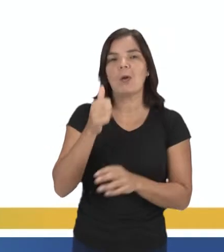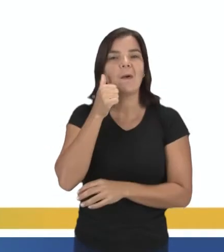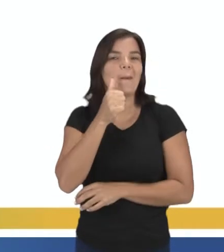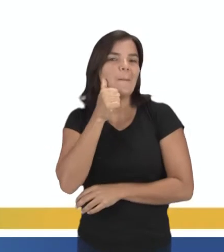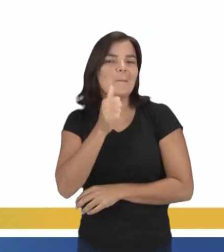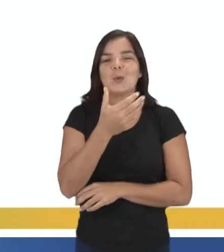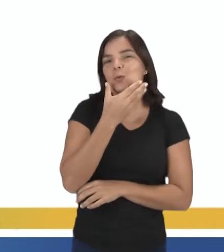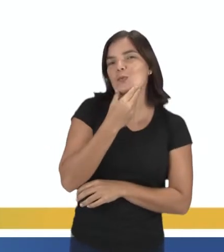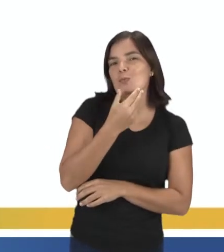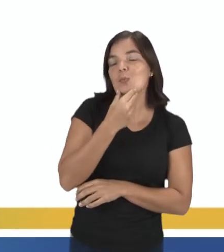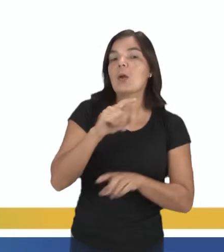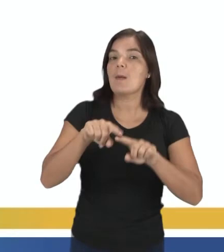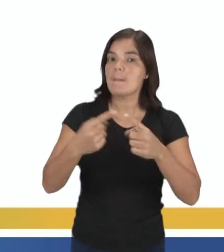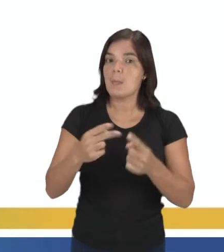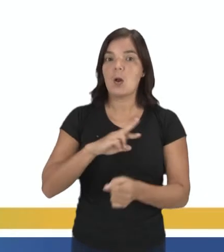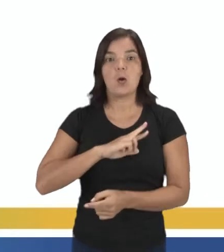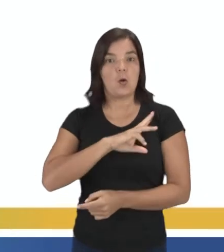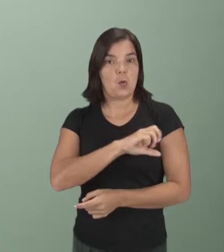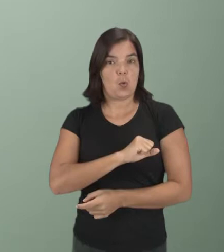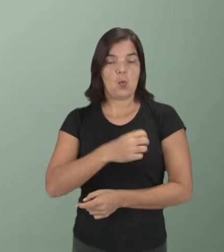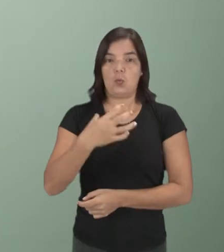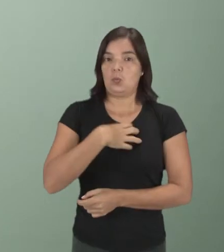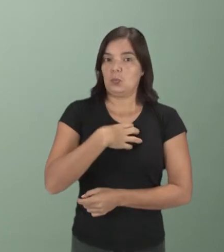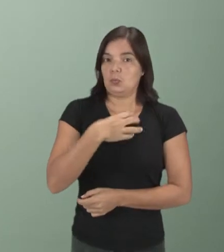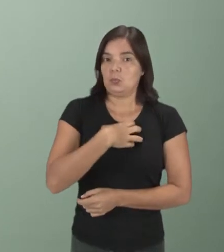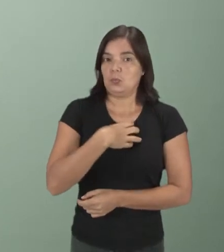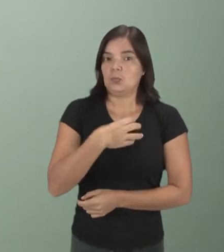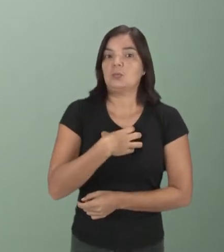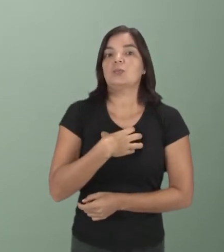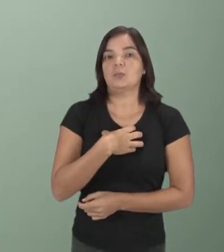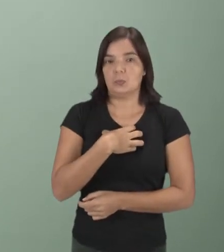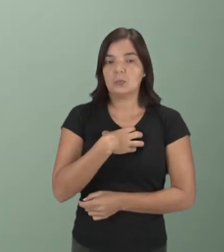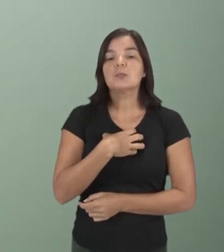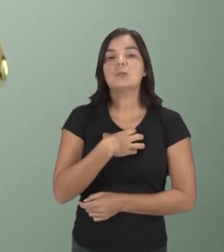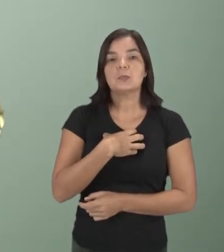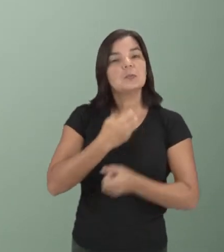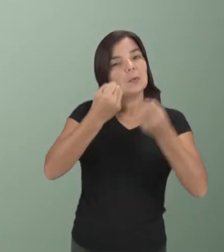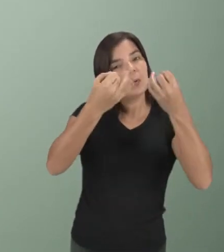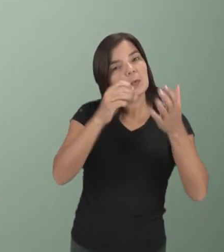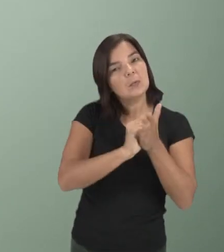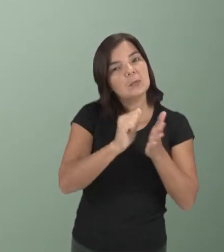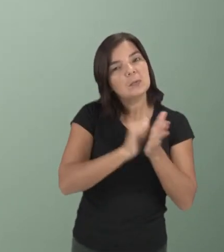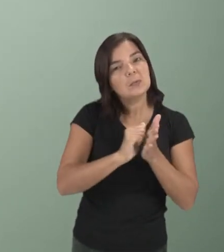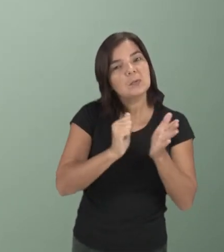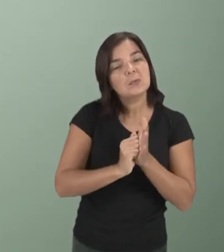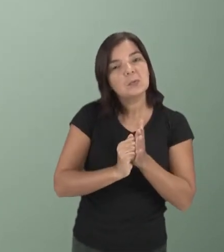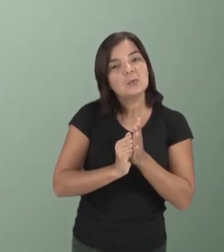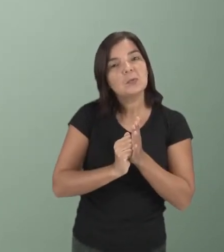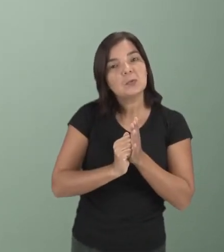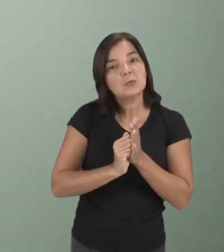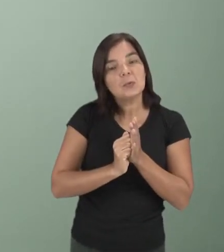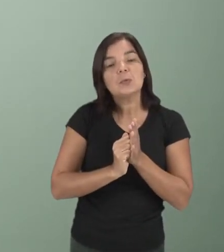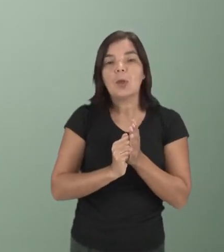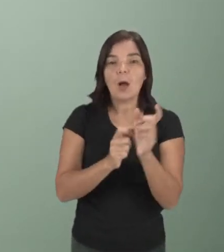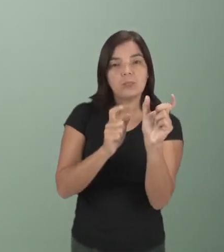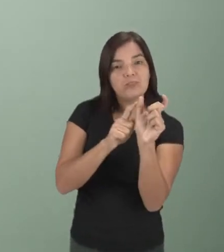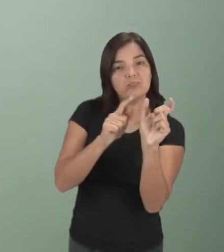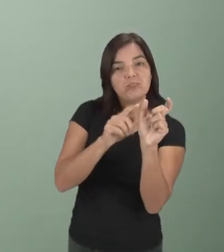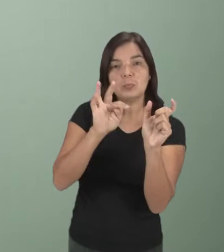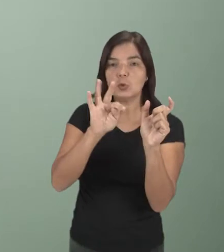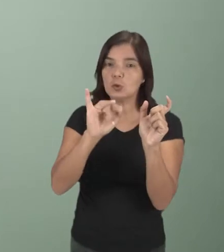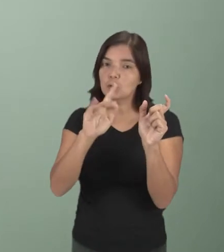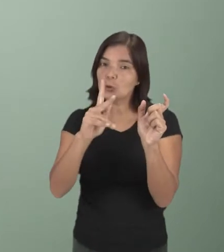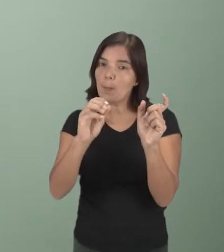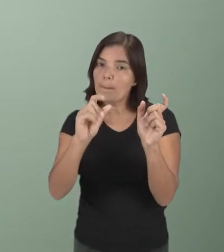mocinha e do mocinho, é o romance estilo, tá? De escrita, tipologia, tá